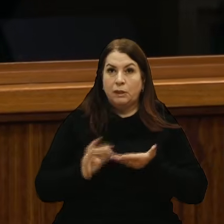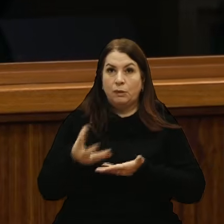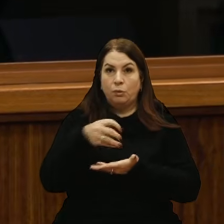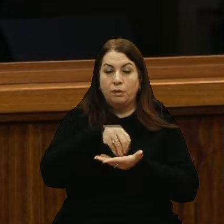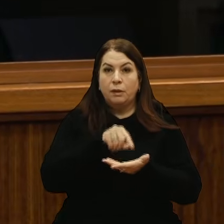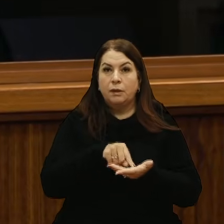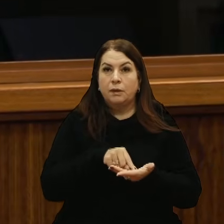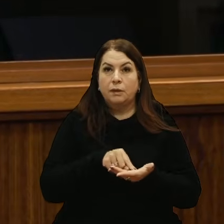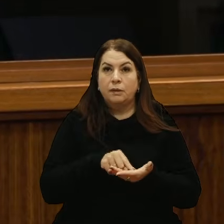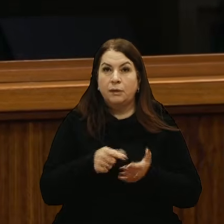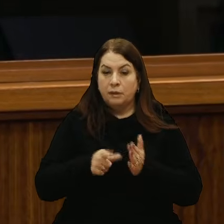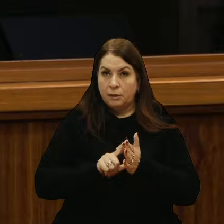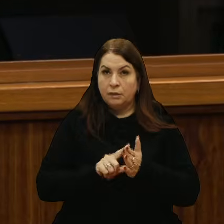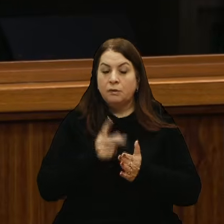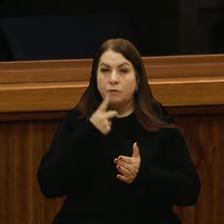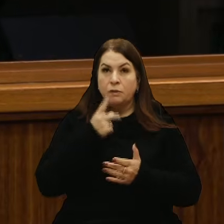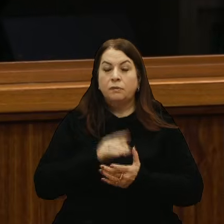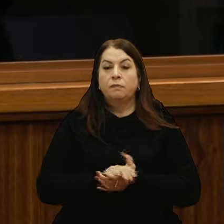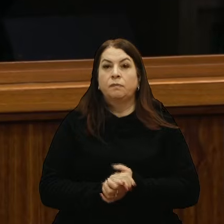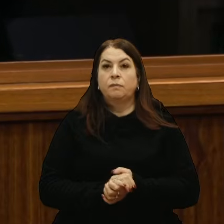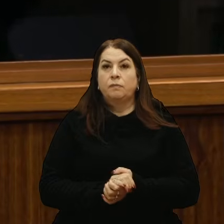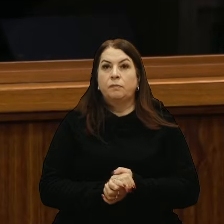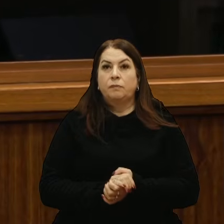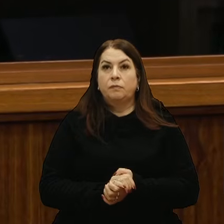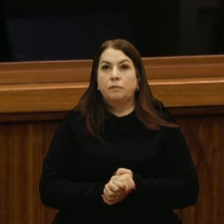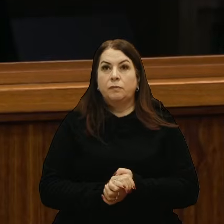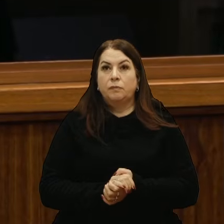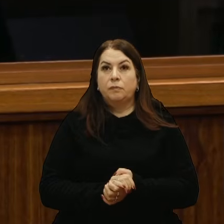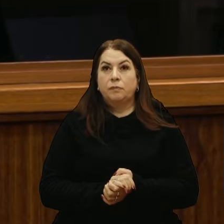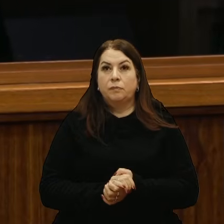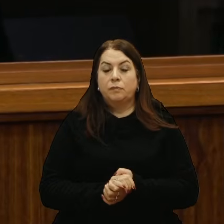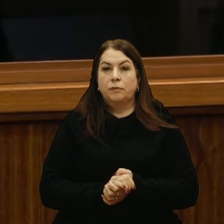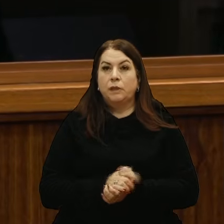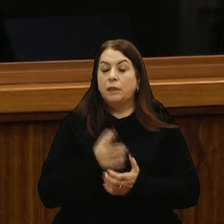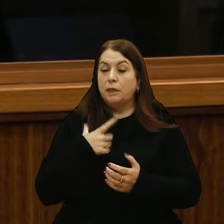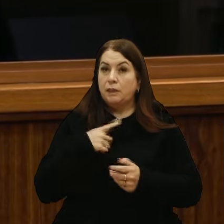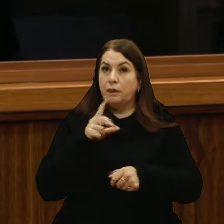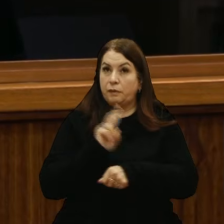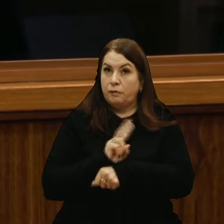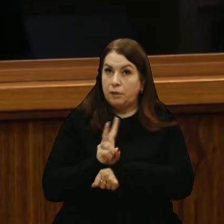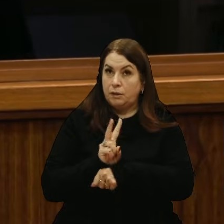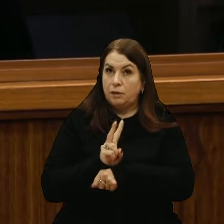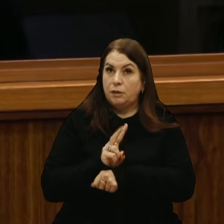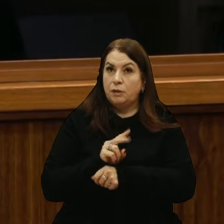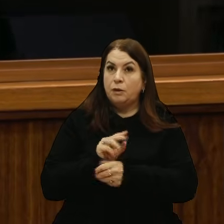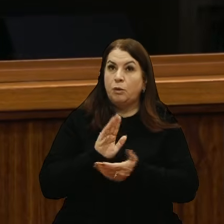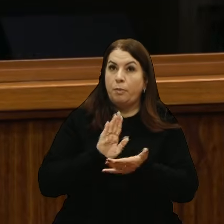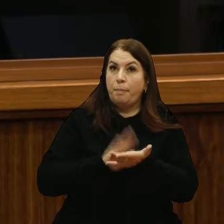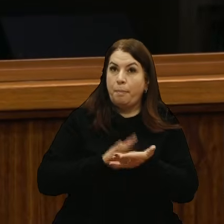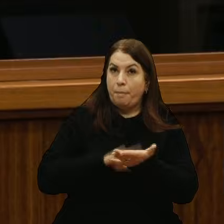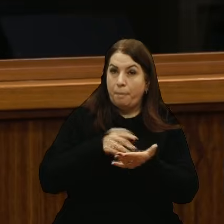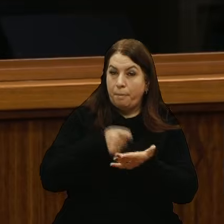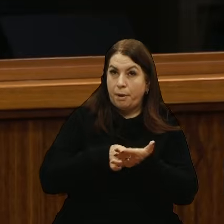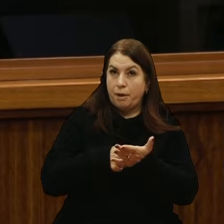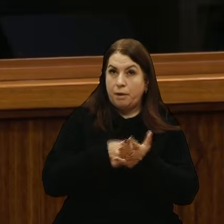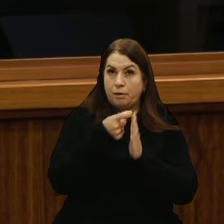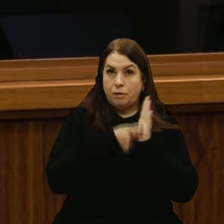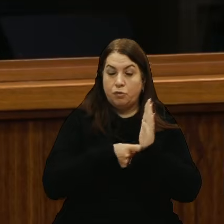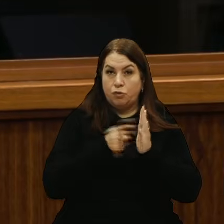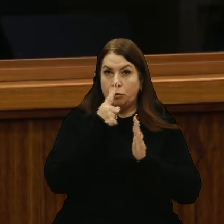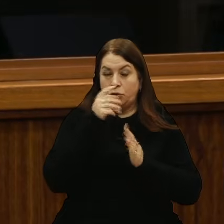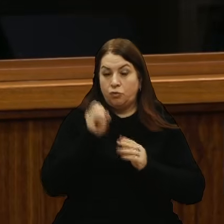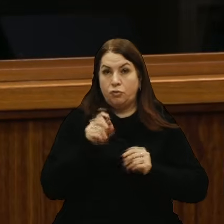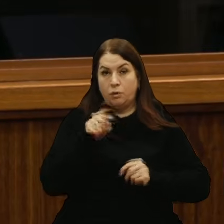Codeca, sem antes dizer que quem tem que fiscalizar se é cobrada a taxa de lixo é